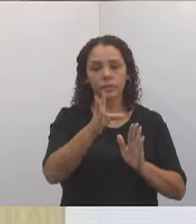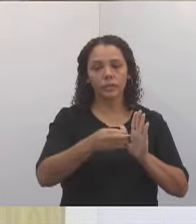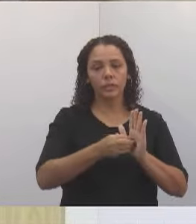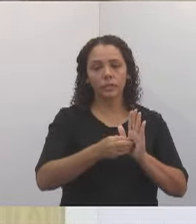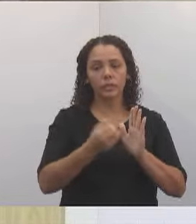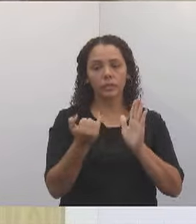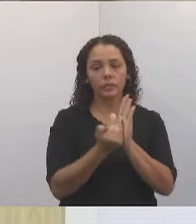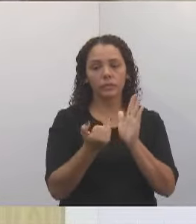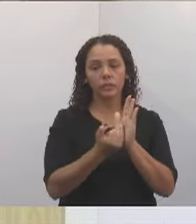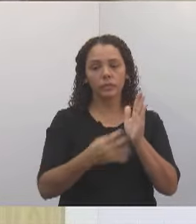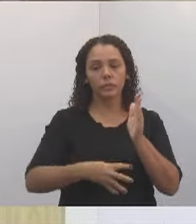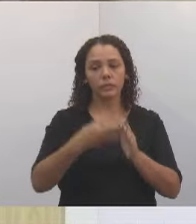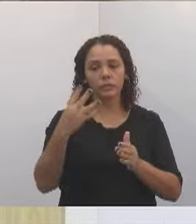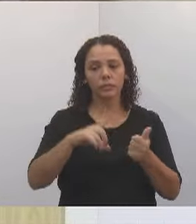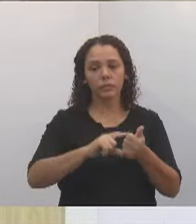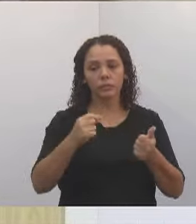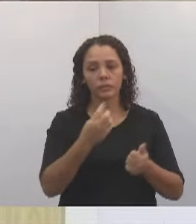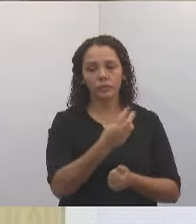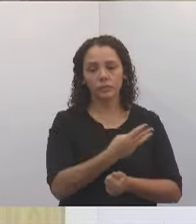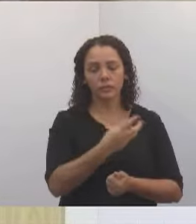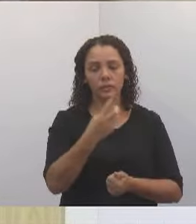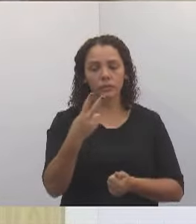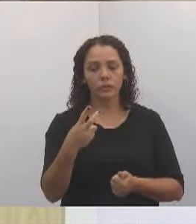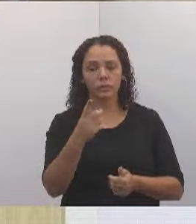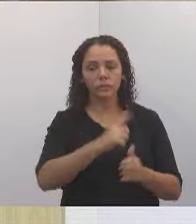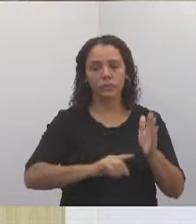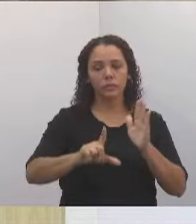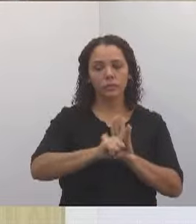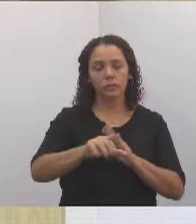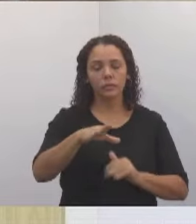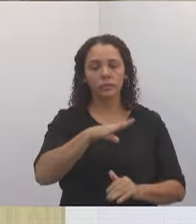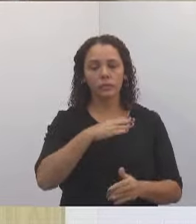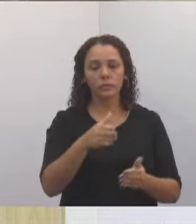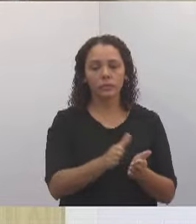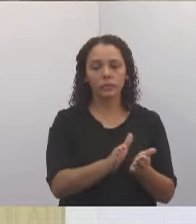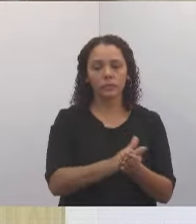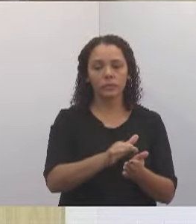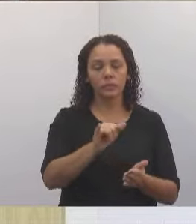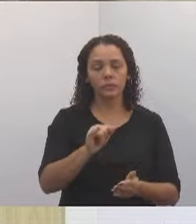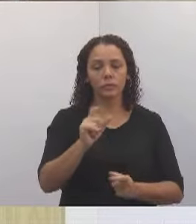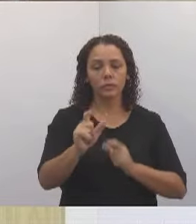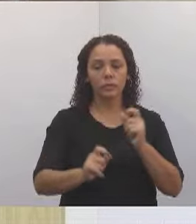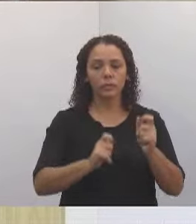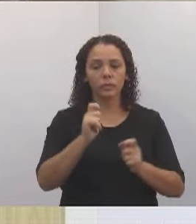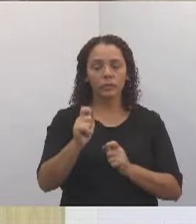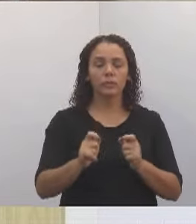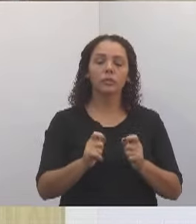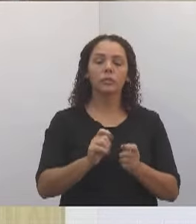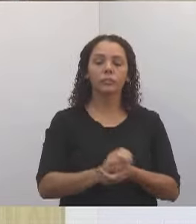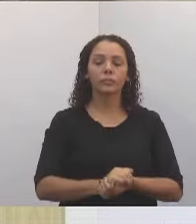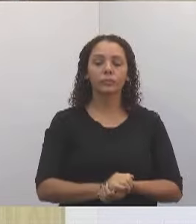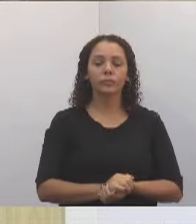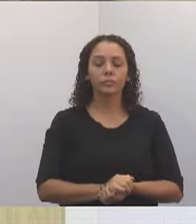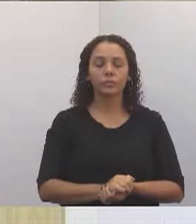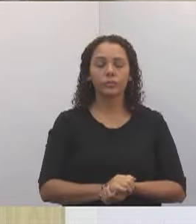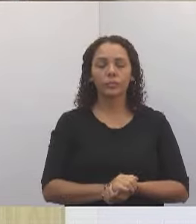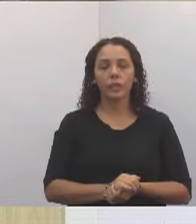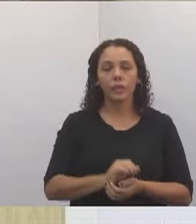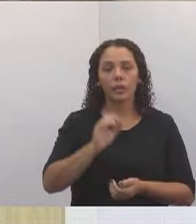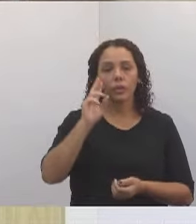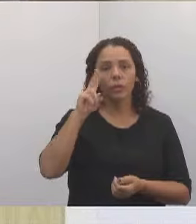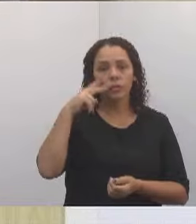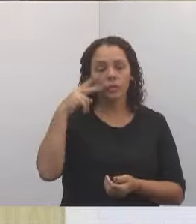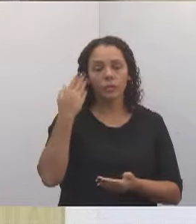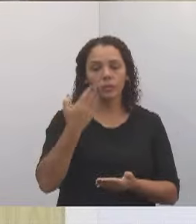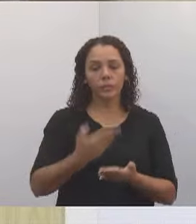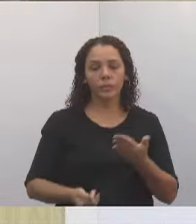inciso 4º no artigo 32 da Lei Orgânica do município de Jacareí, referente à cassação do mandato de vereador.